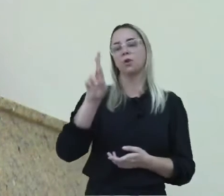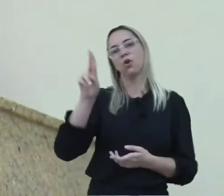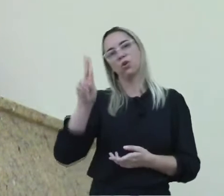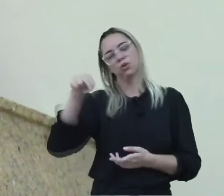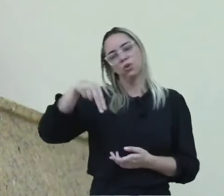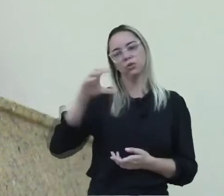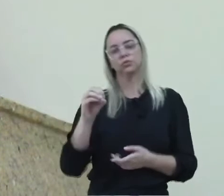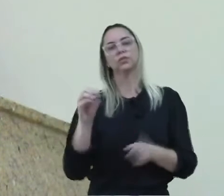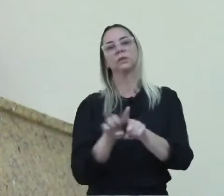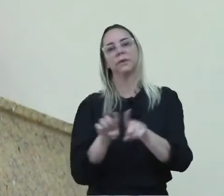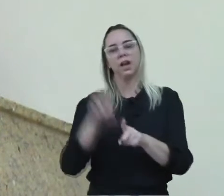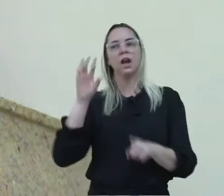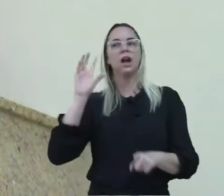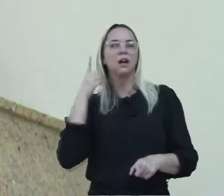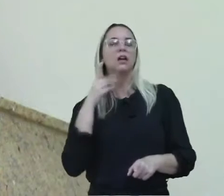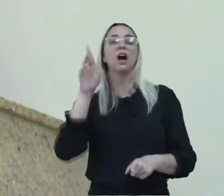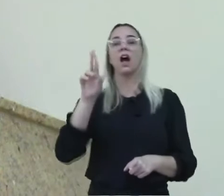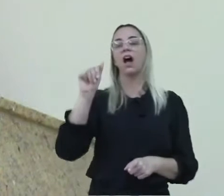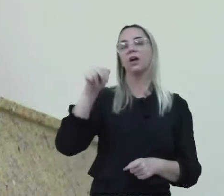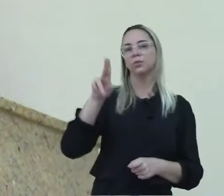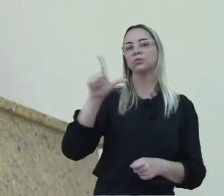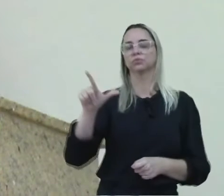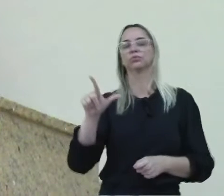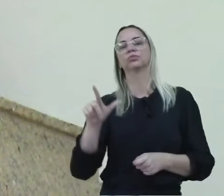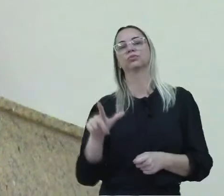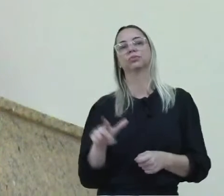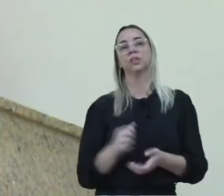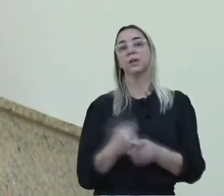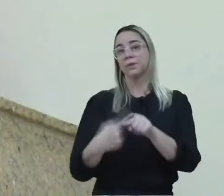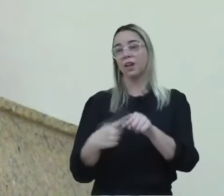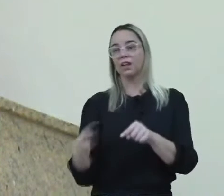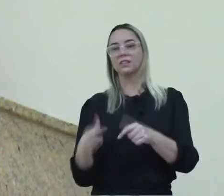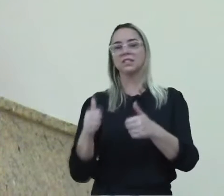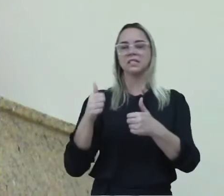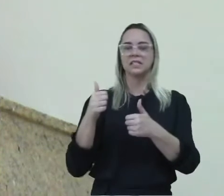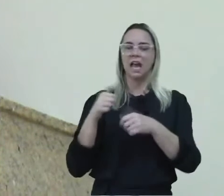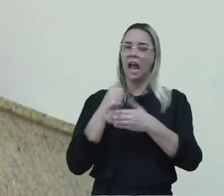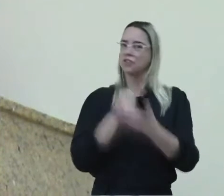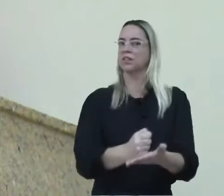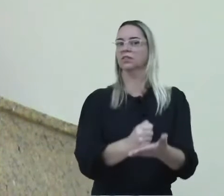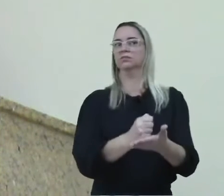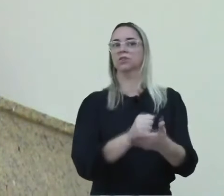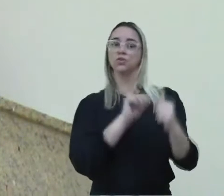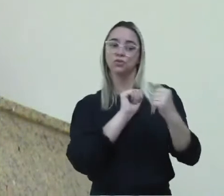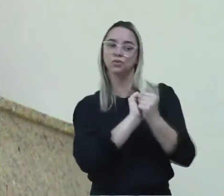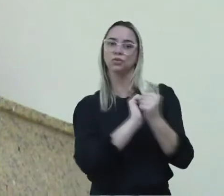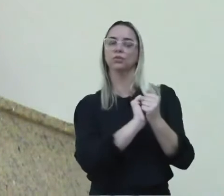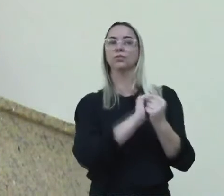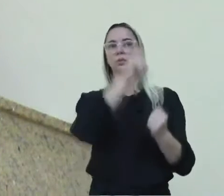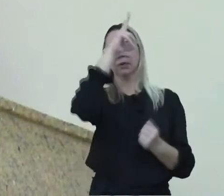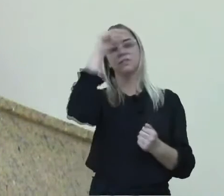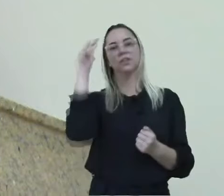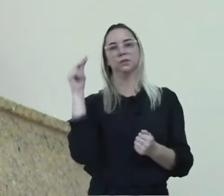Henri, que tem sido o pilar de sustentação, né, do prefeito Alexandre, tem